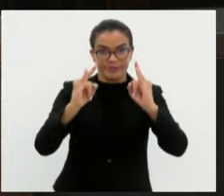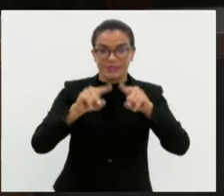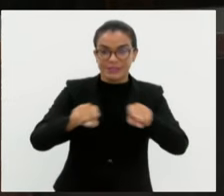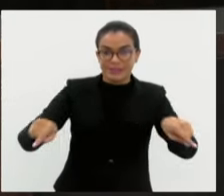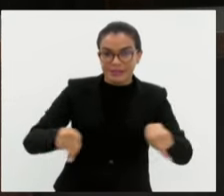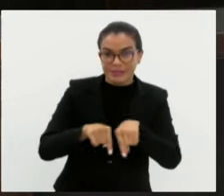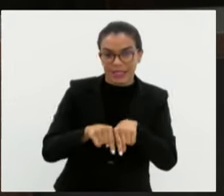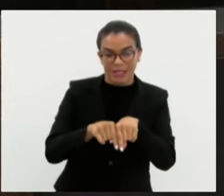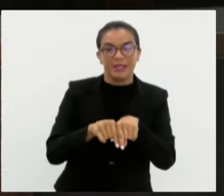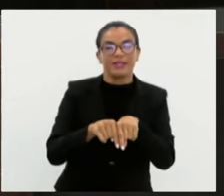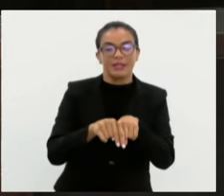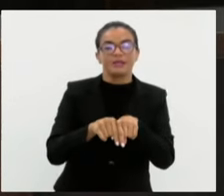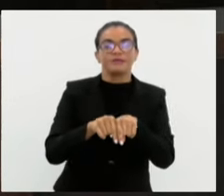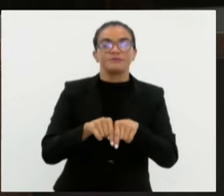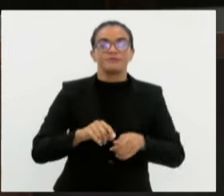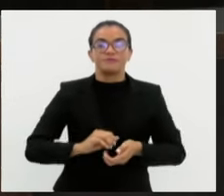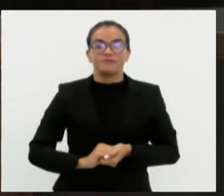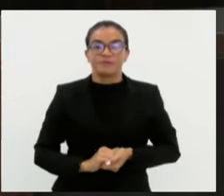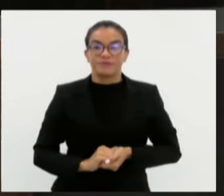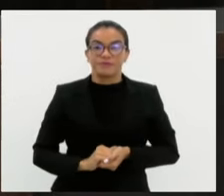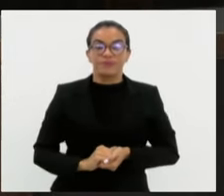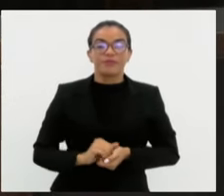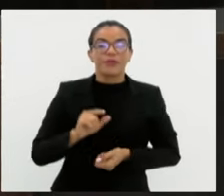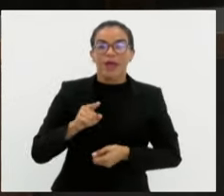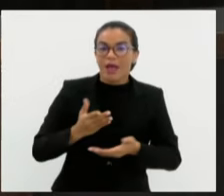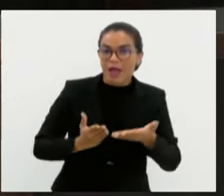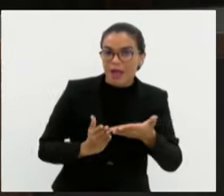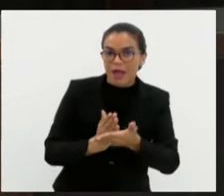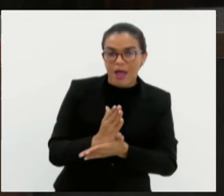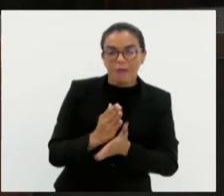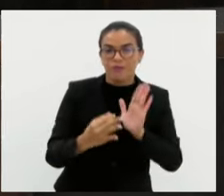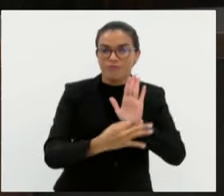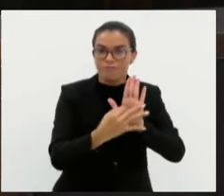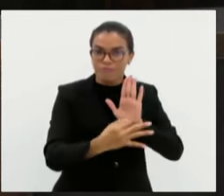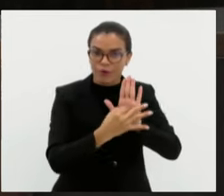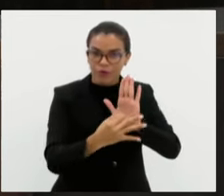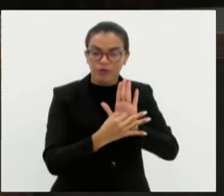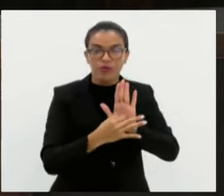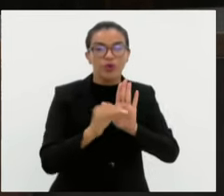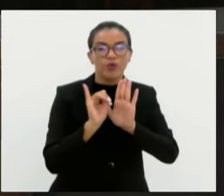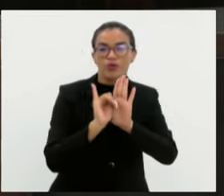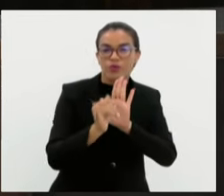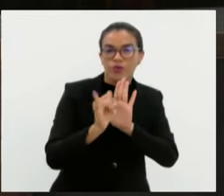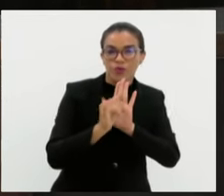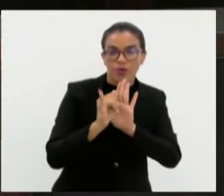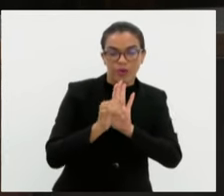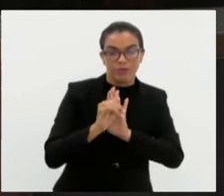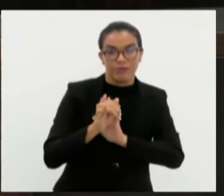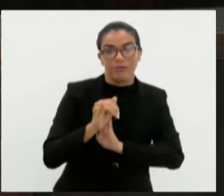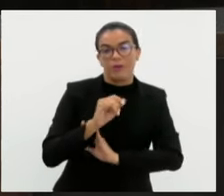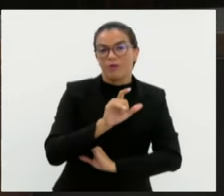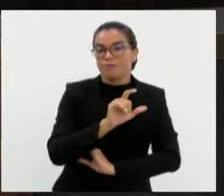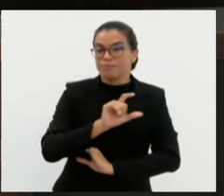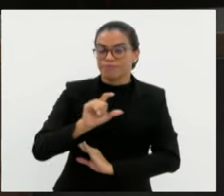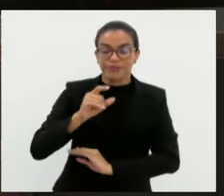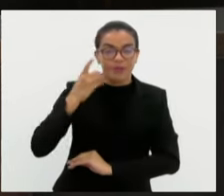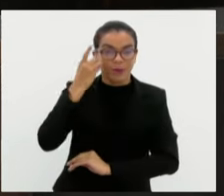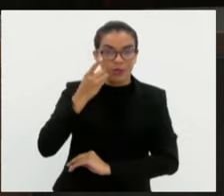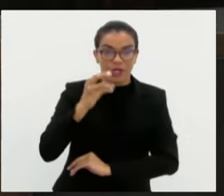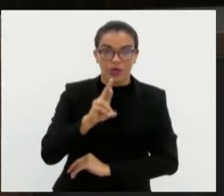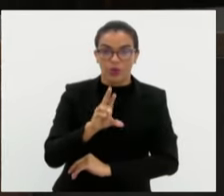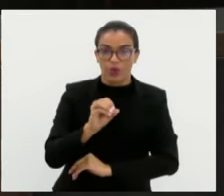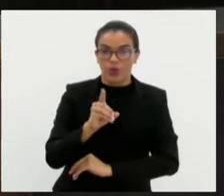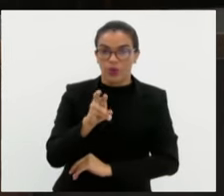no edifício Lúcio Costa, aprovou o parecer do relator deputado Rodrigo Amorim ao processo